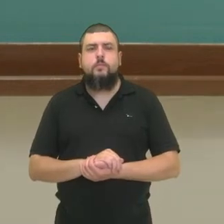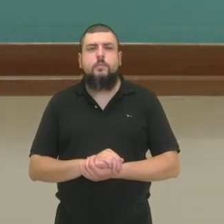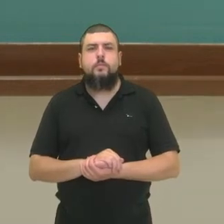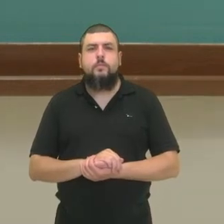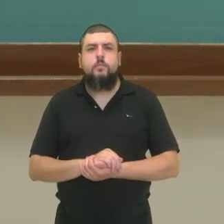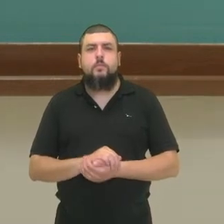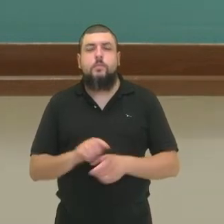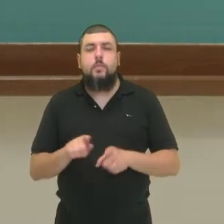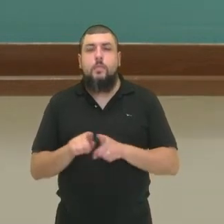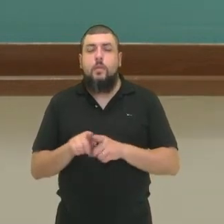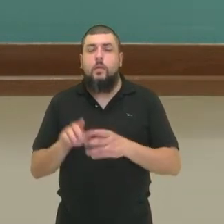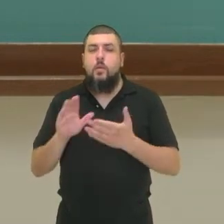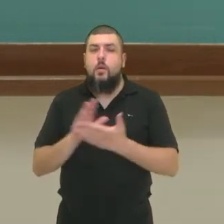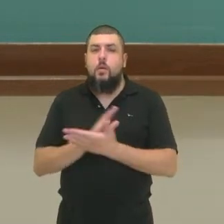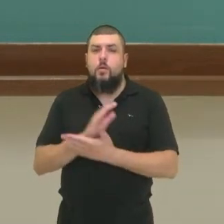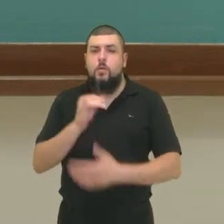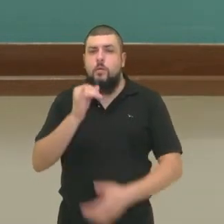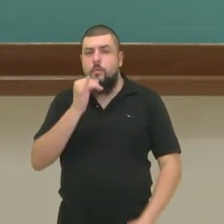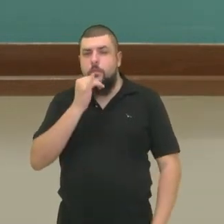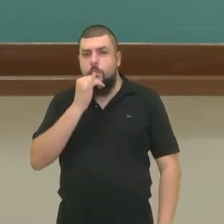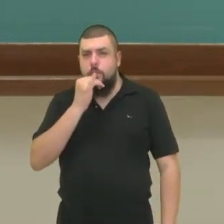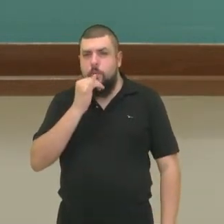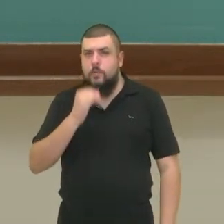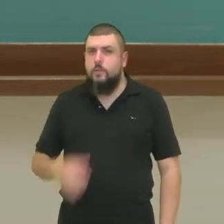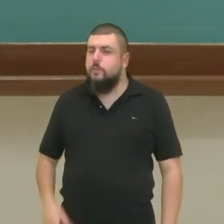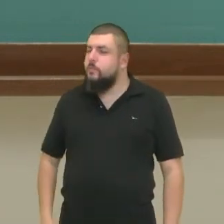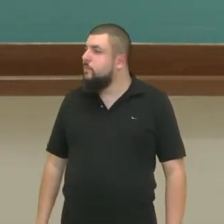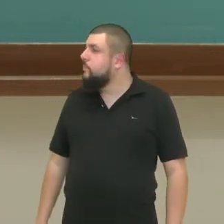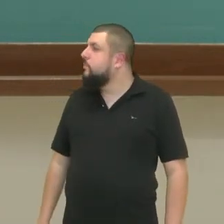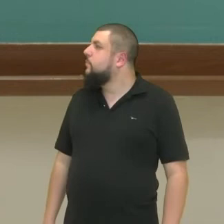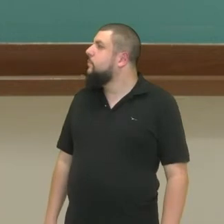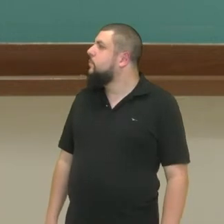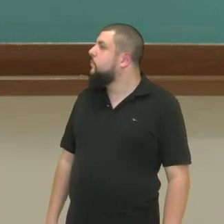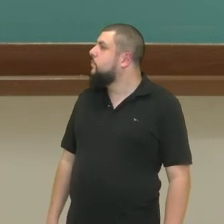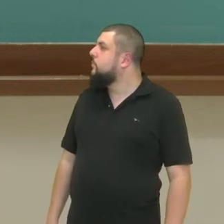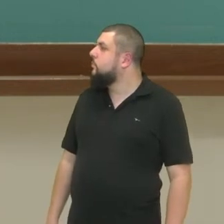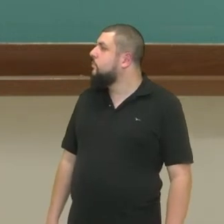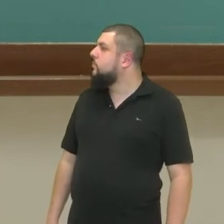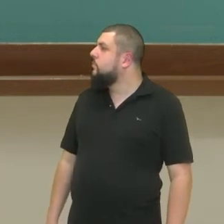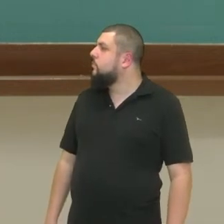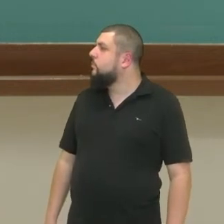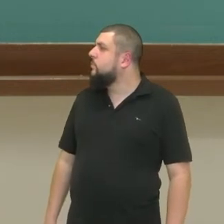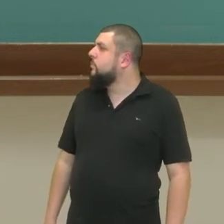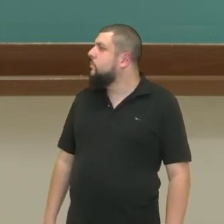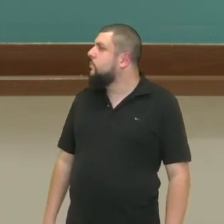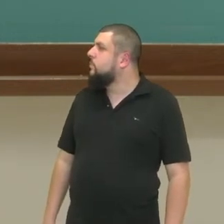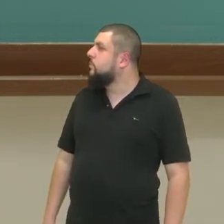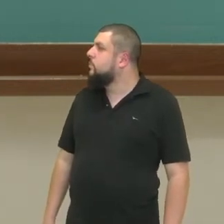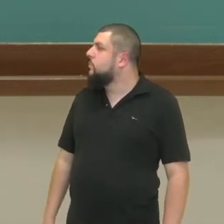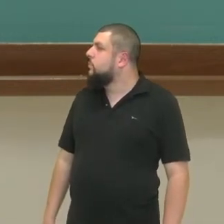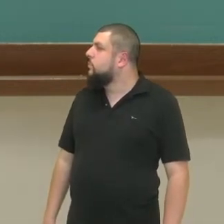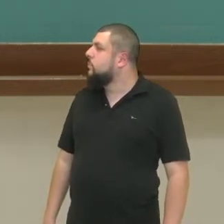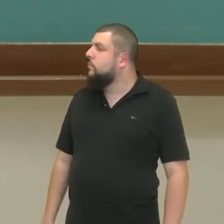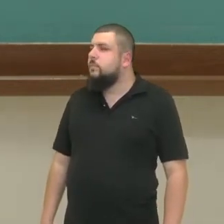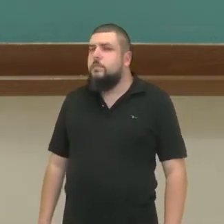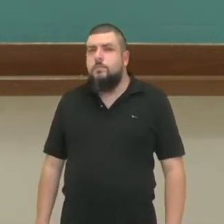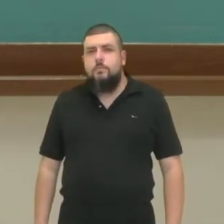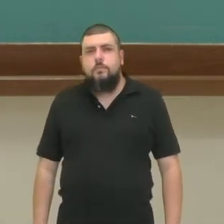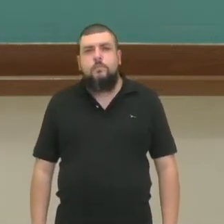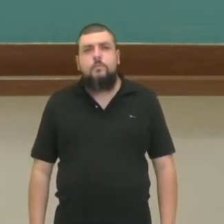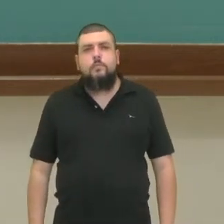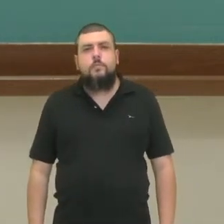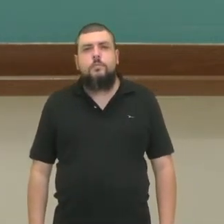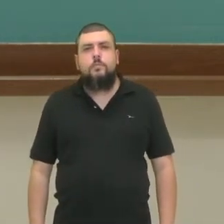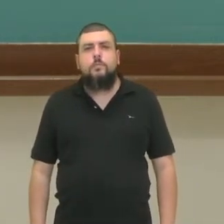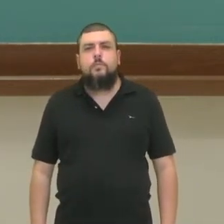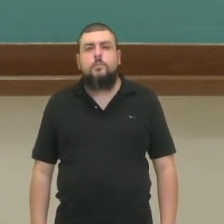alguns exemplos de tecido epitelial, né? O epitélio, vasos sanguíneos, a mucosa da traqueia.